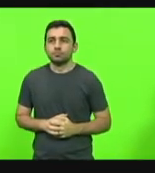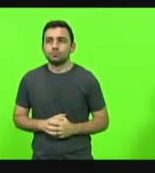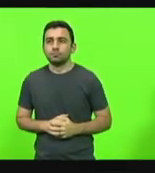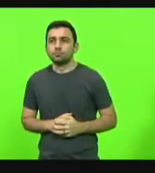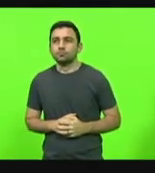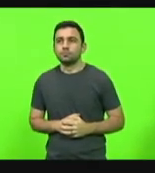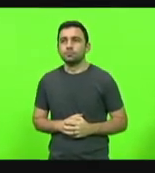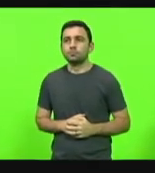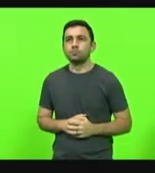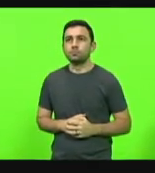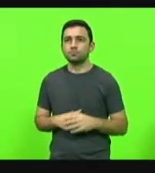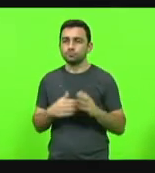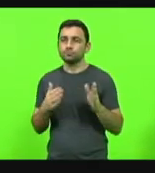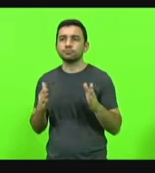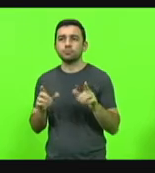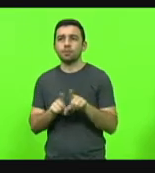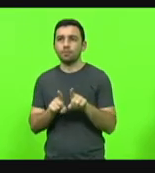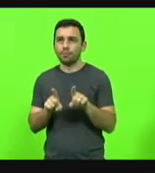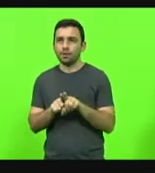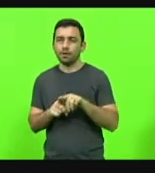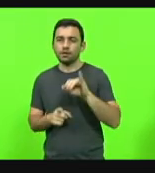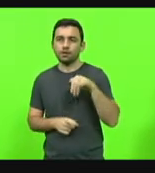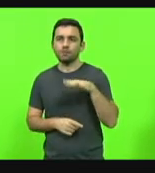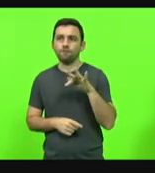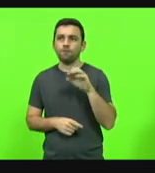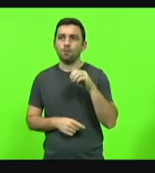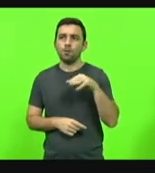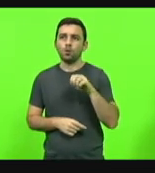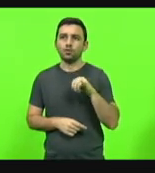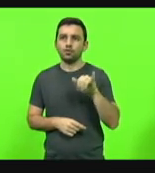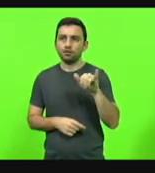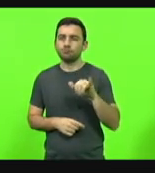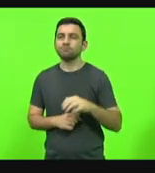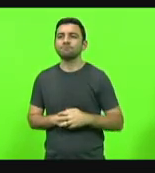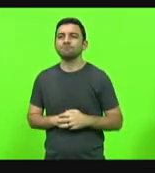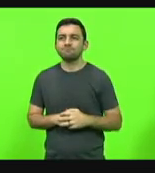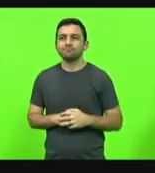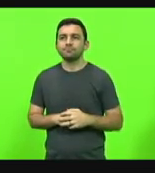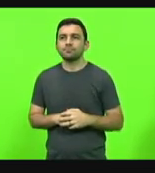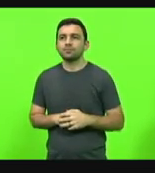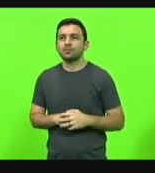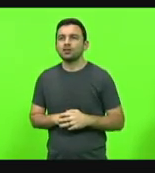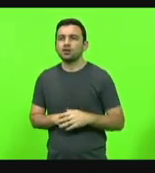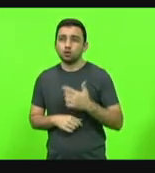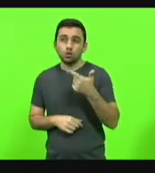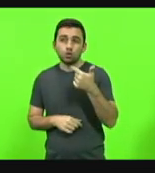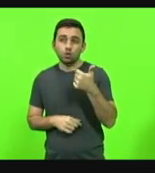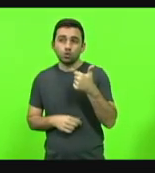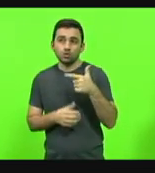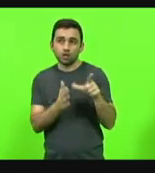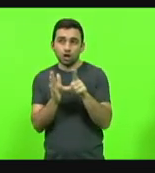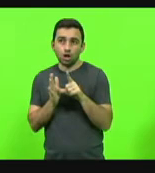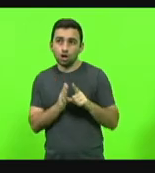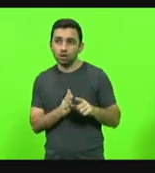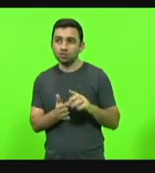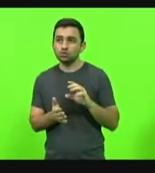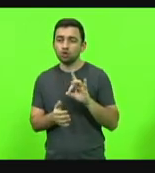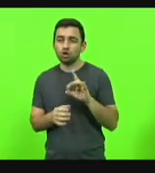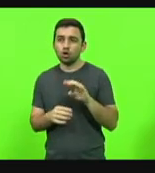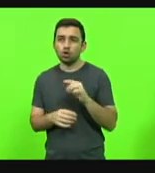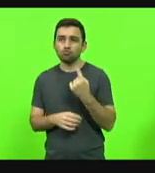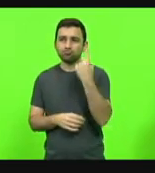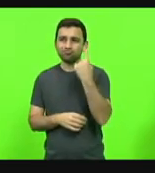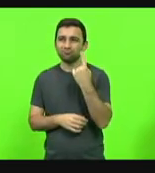Aí, na Infomoney, saiu também essa operação, né? O hambúrguer. Dos 12 estabelecimentos avaliados, apenas o Habib's do Rio de